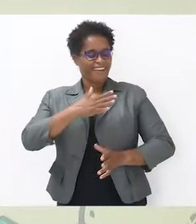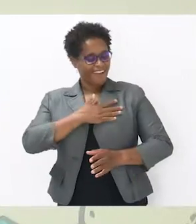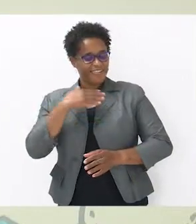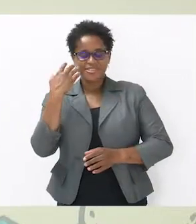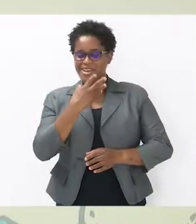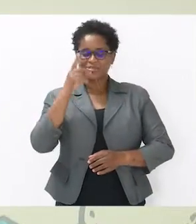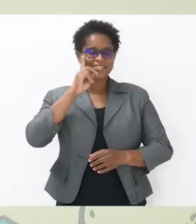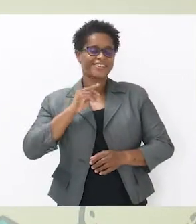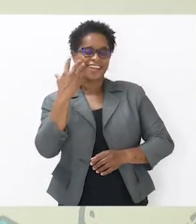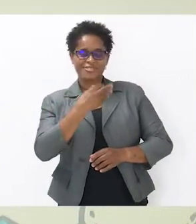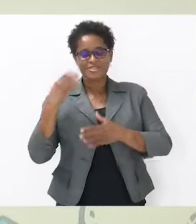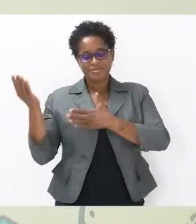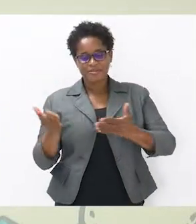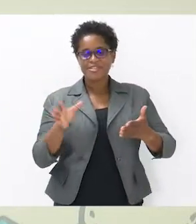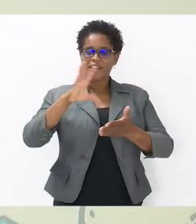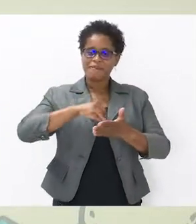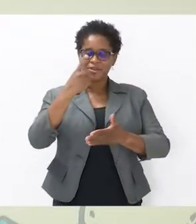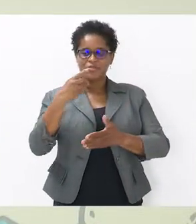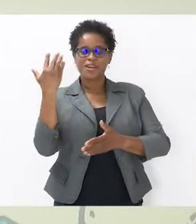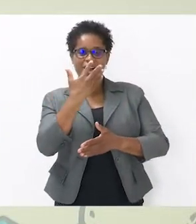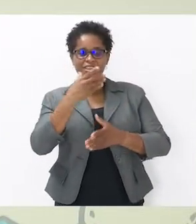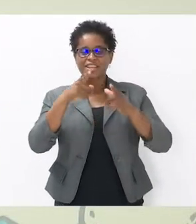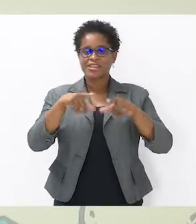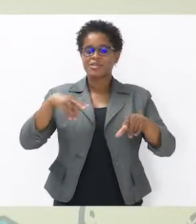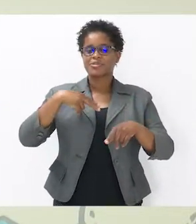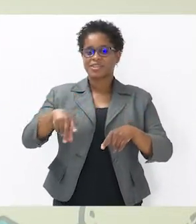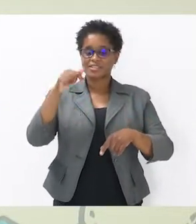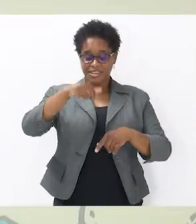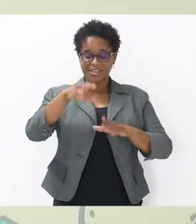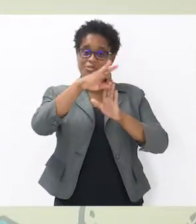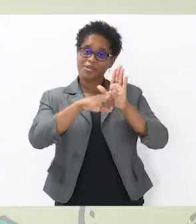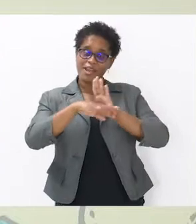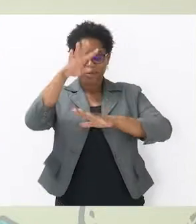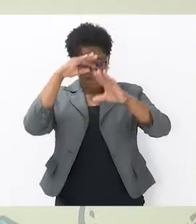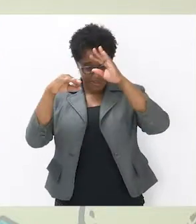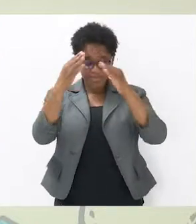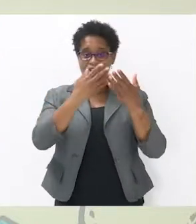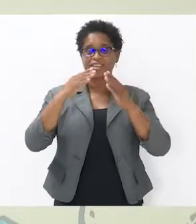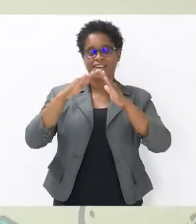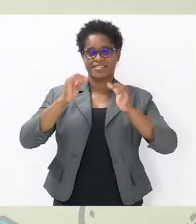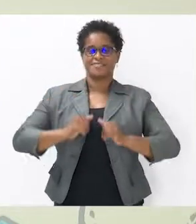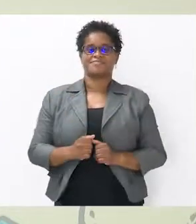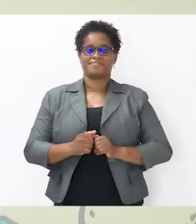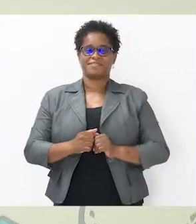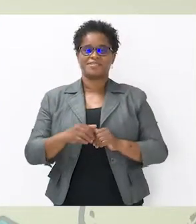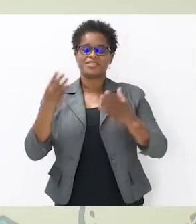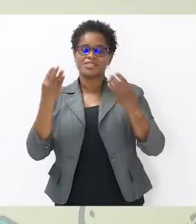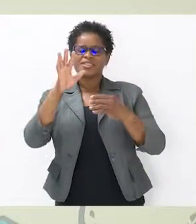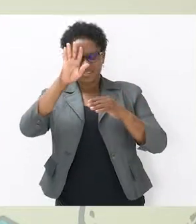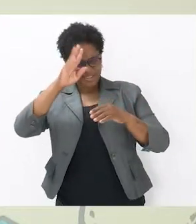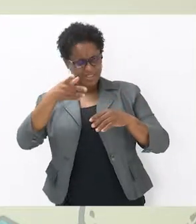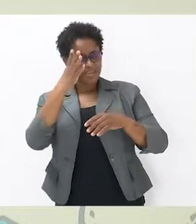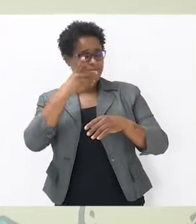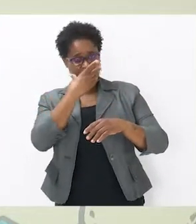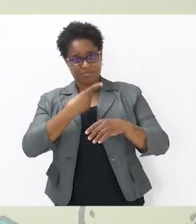caros alunos e alunas, sejam bem-vindos a mais uma aula de língua portuguesa aqui no programa Aprender e Estudar em Casa. Como já sabem, eu